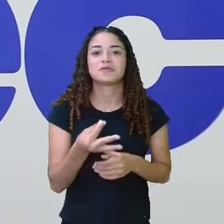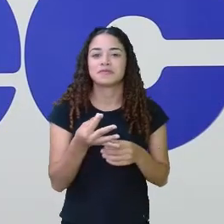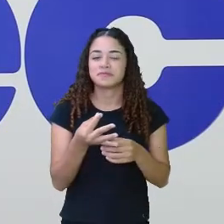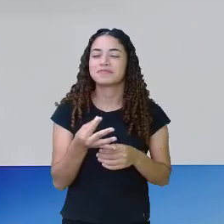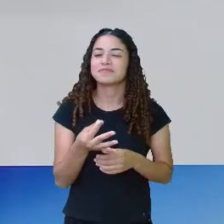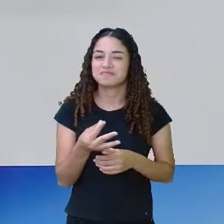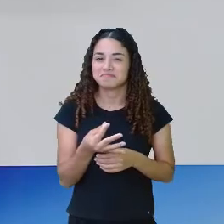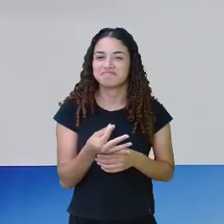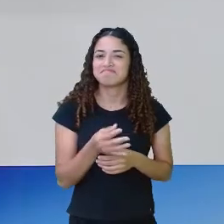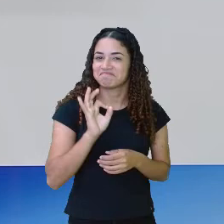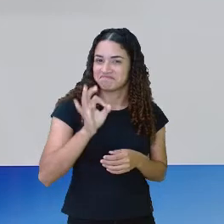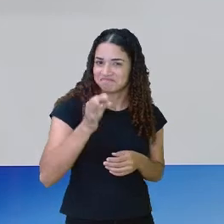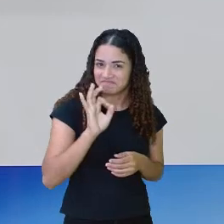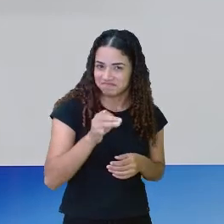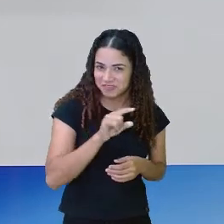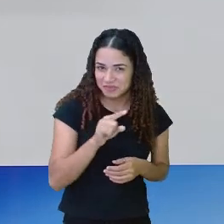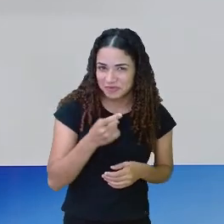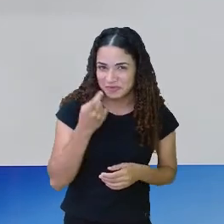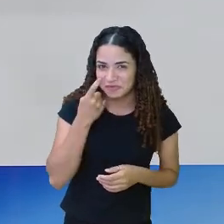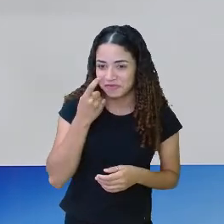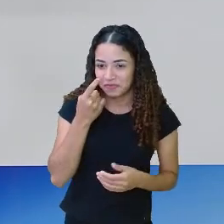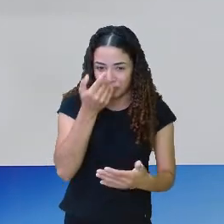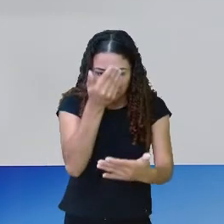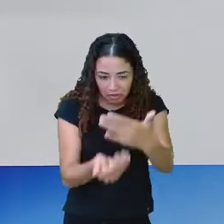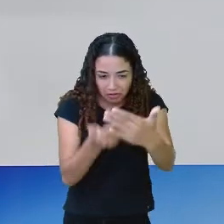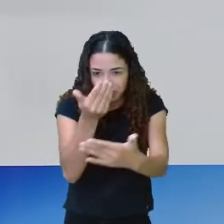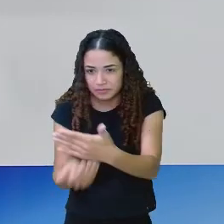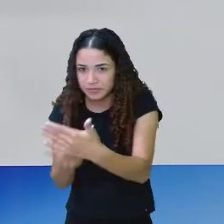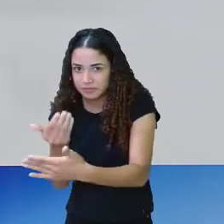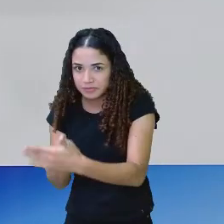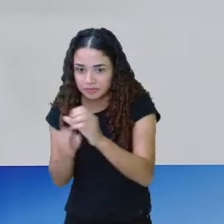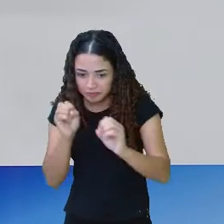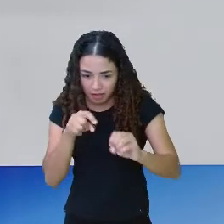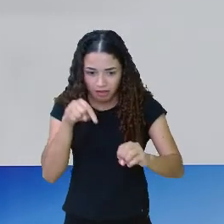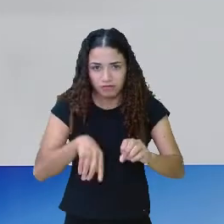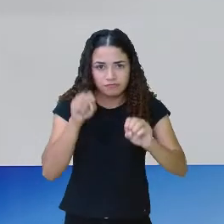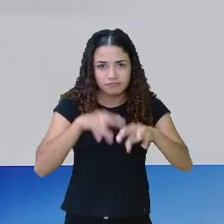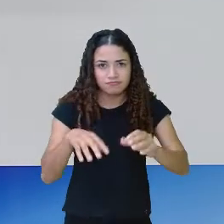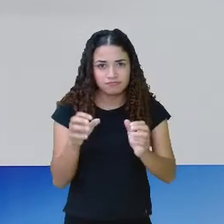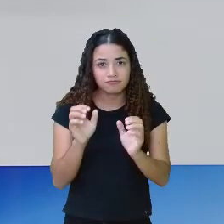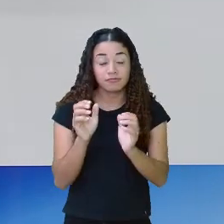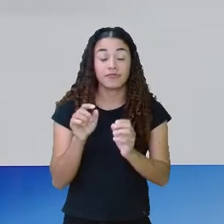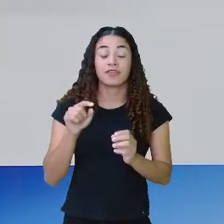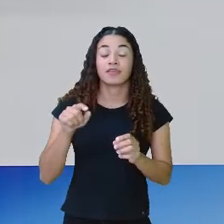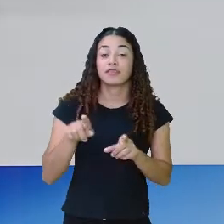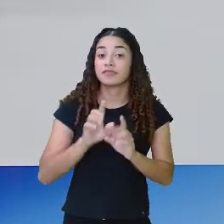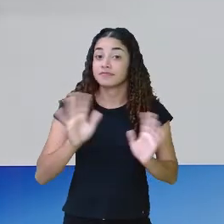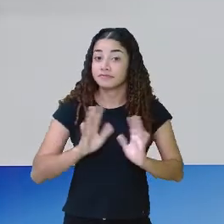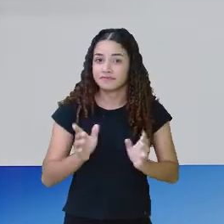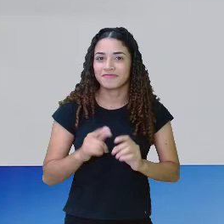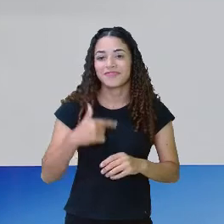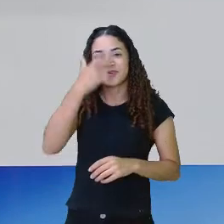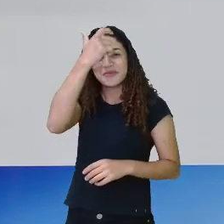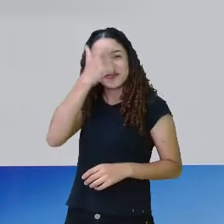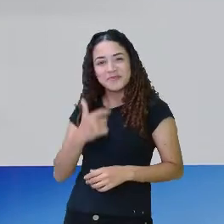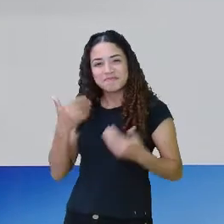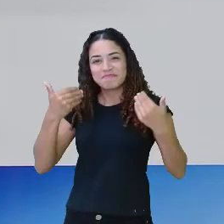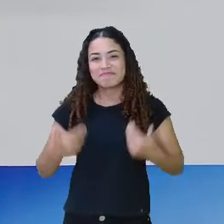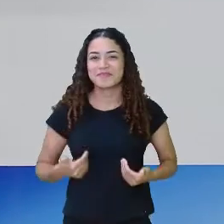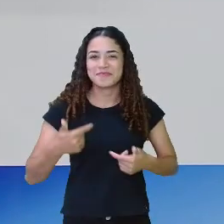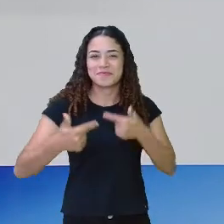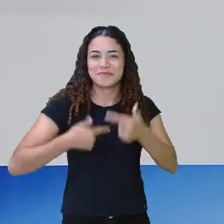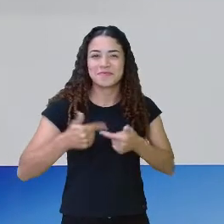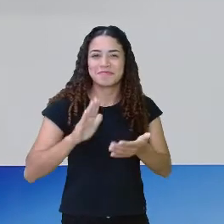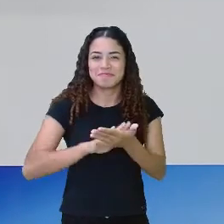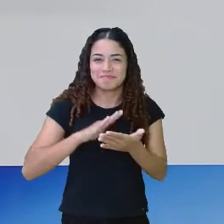exatamente, para vocês verem que não dá para perder as aulas do Educa Recife, né? Ingrid está aqui fazendo um trabalho